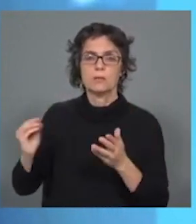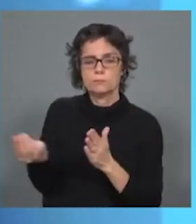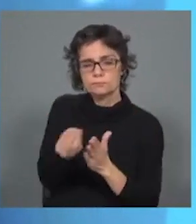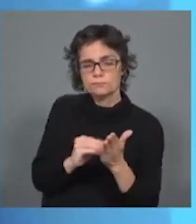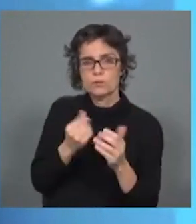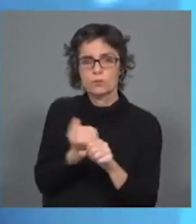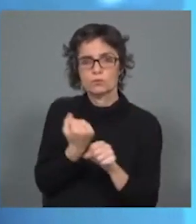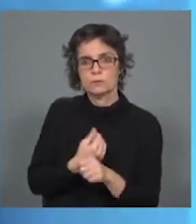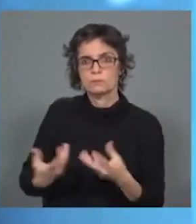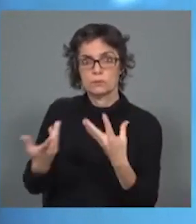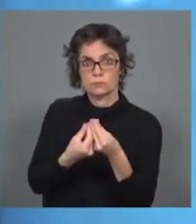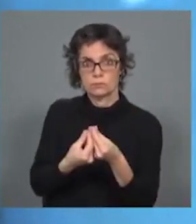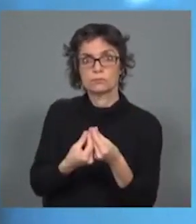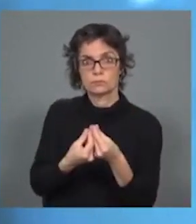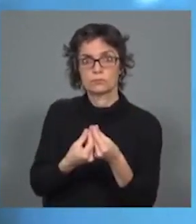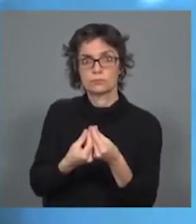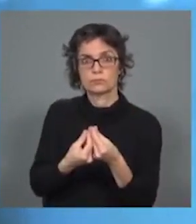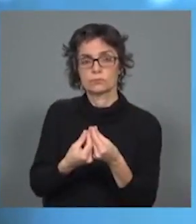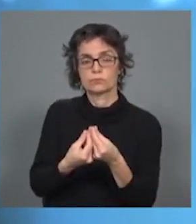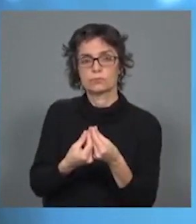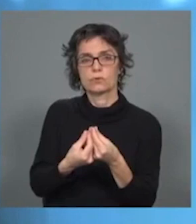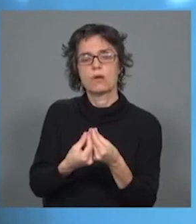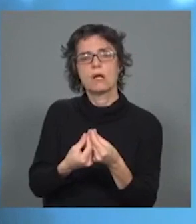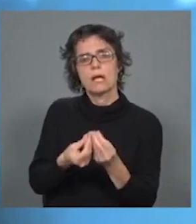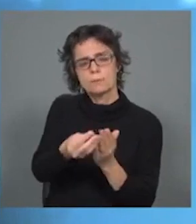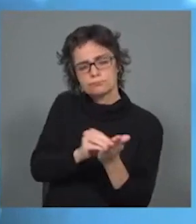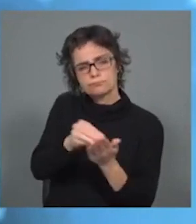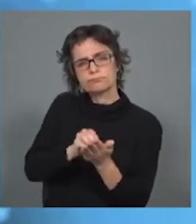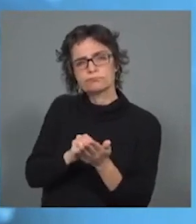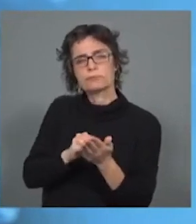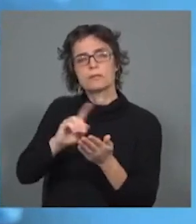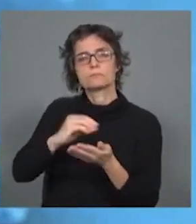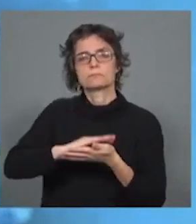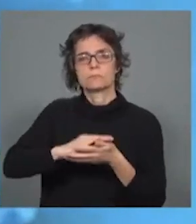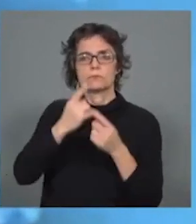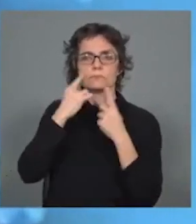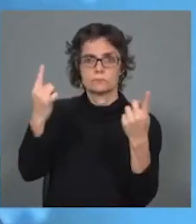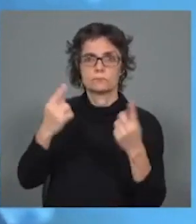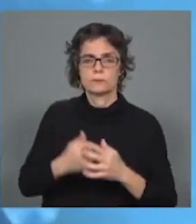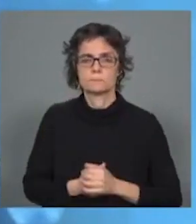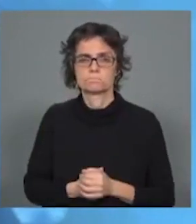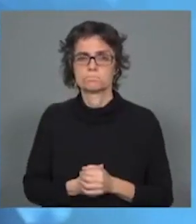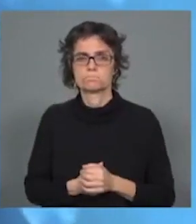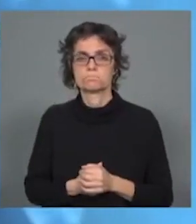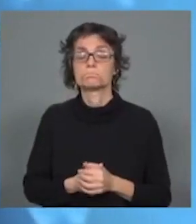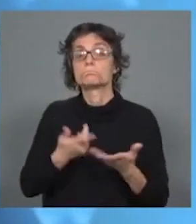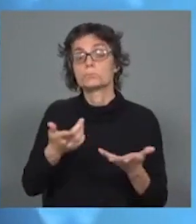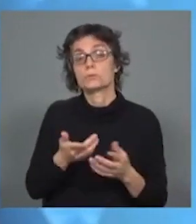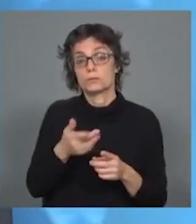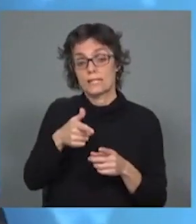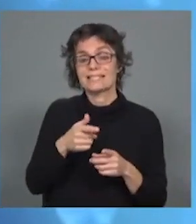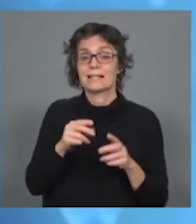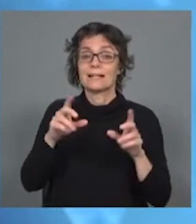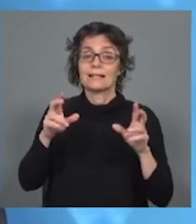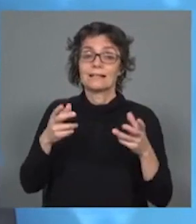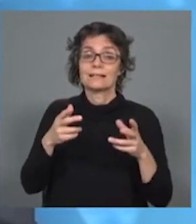vamos fazer e registá-lo em publicações para ficar disponível depois para as pessoas. Portanto, a Cátedra terá sempre estas duas vertentes,